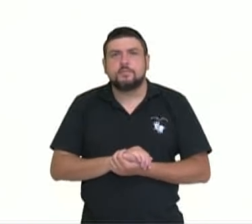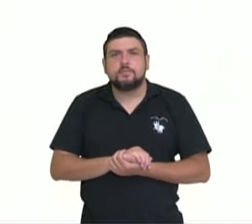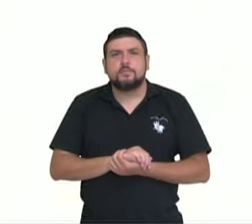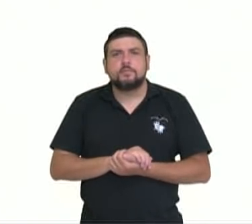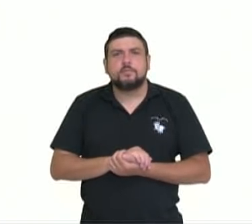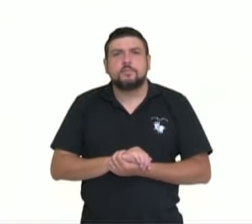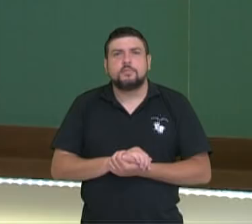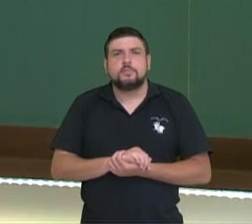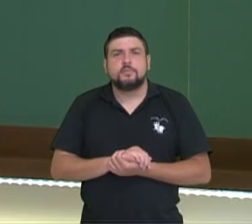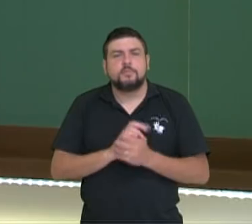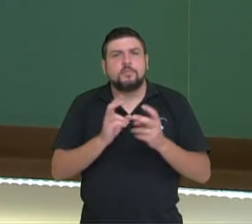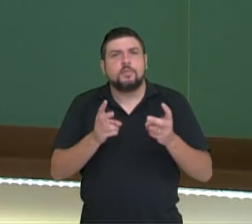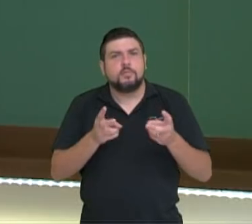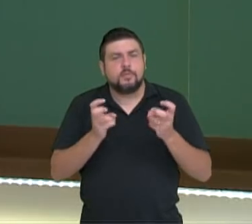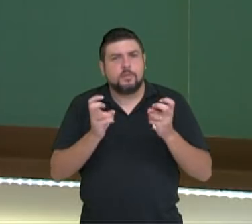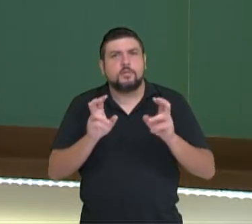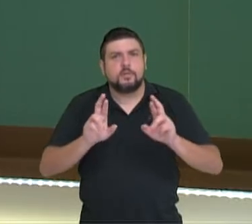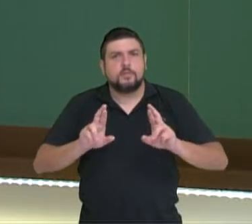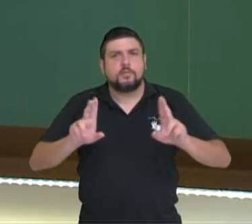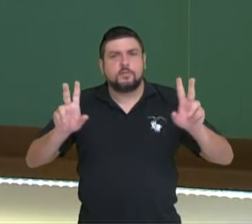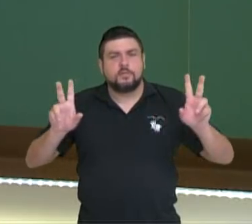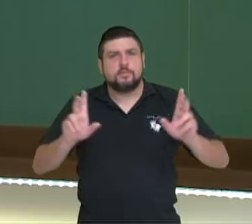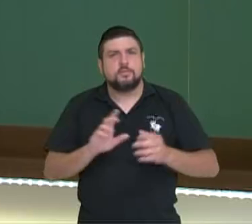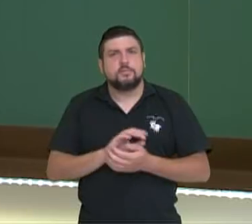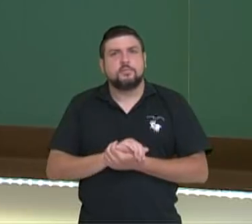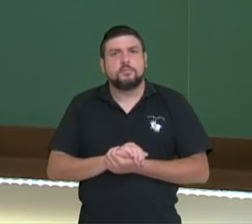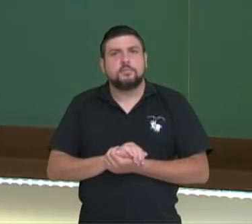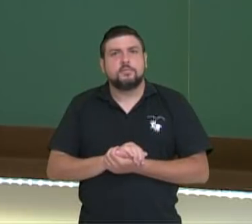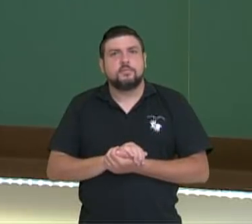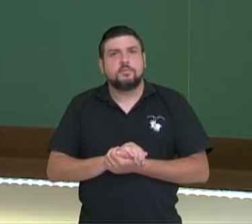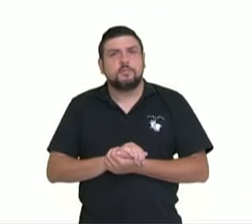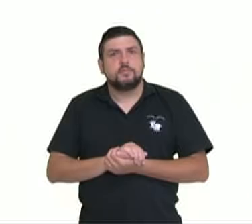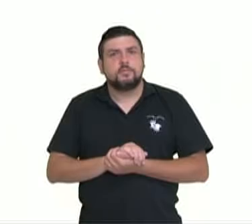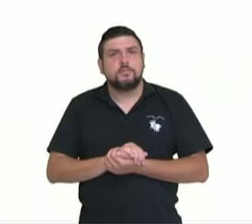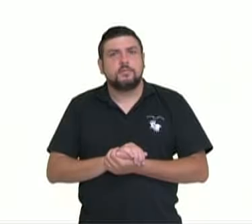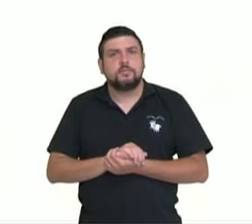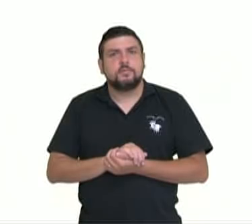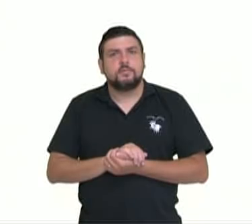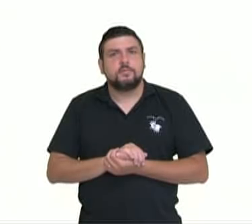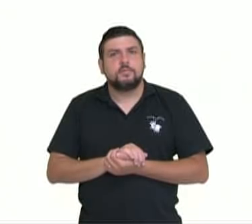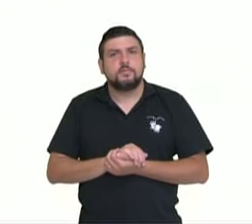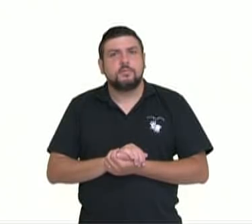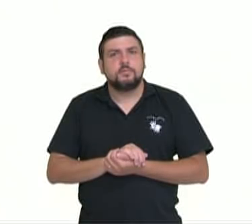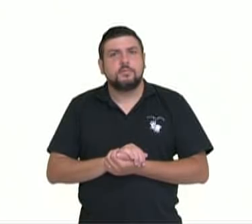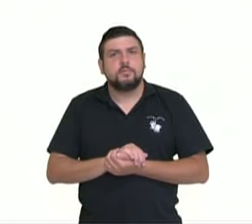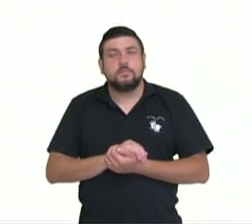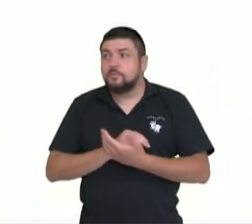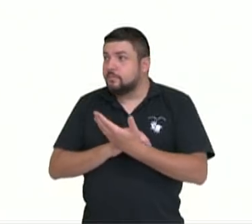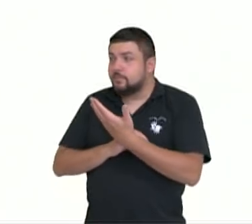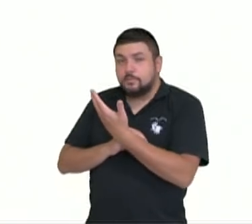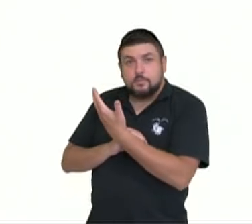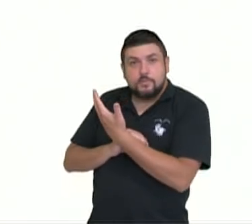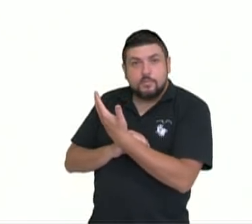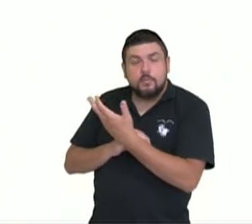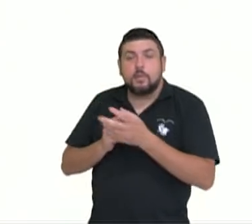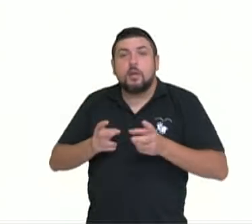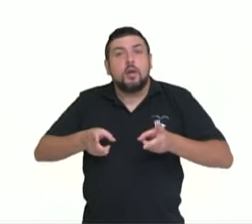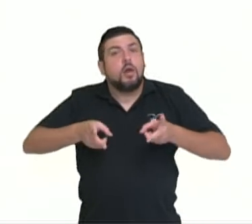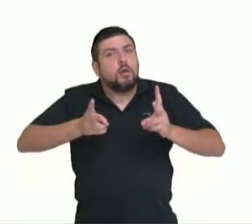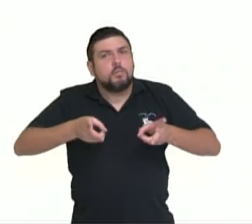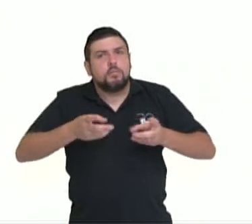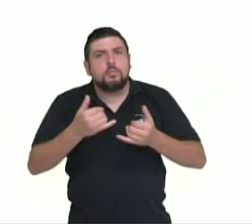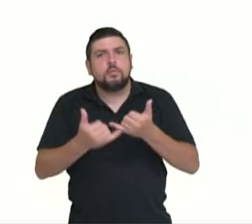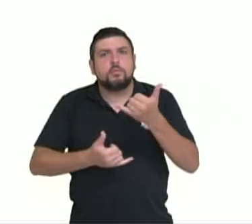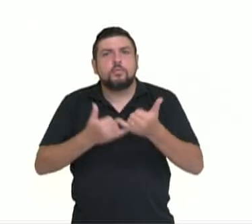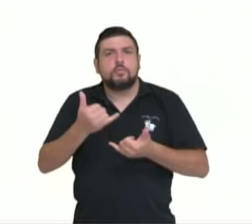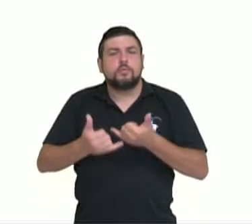era lá nos primeiros celulares, tá? Então essa aqui é o mesmo jogo, numa versão inicial e na versão